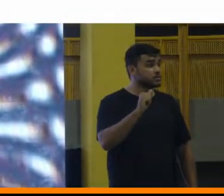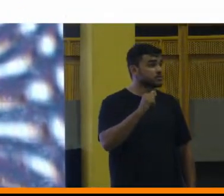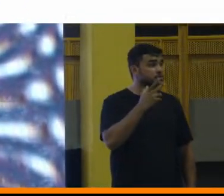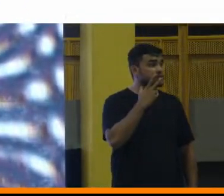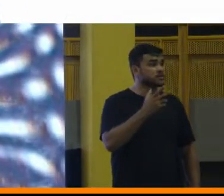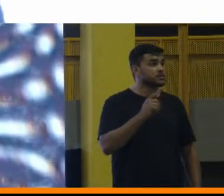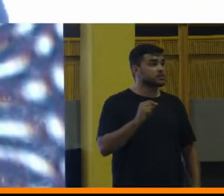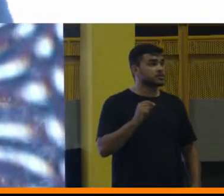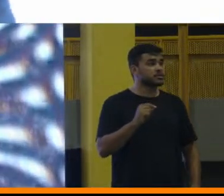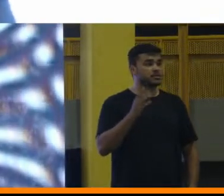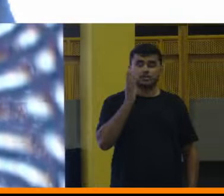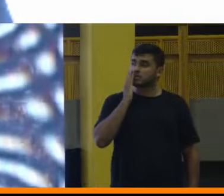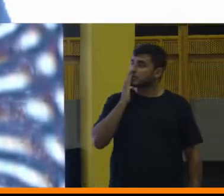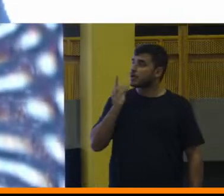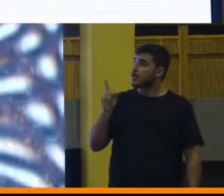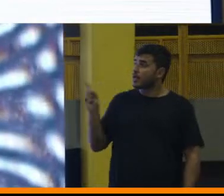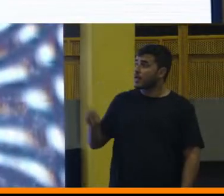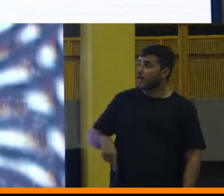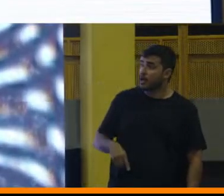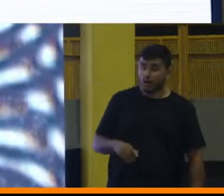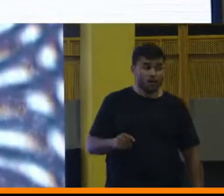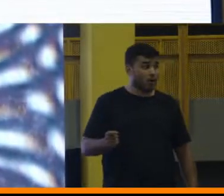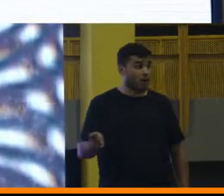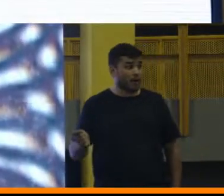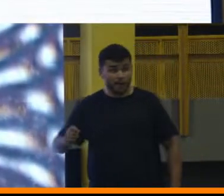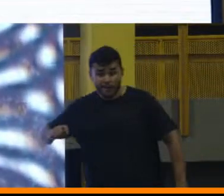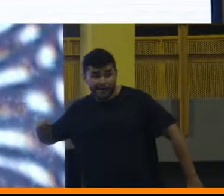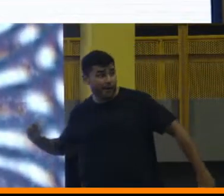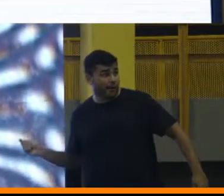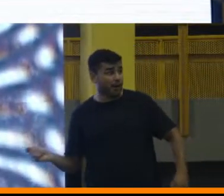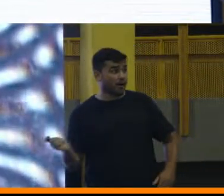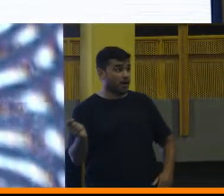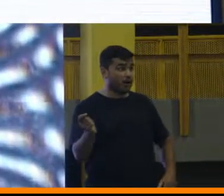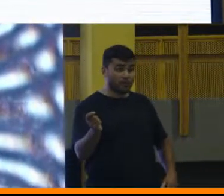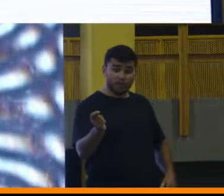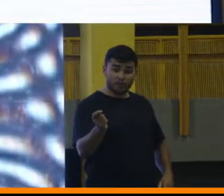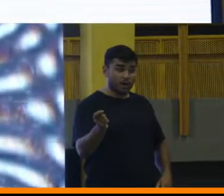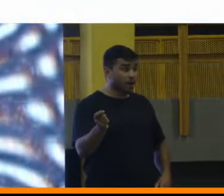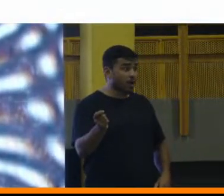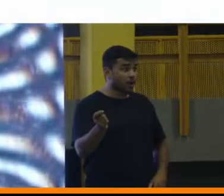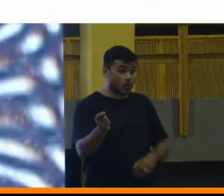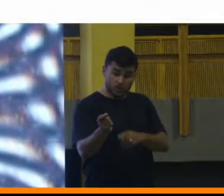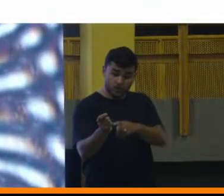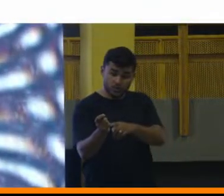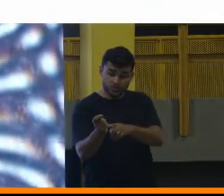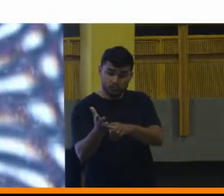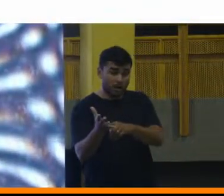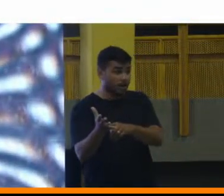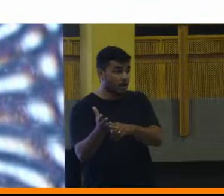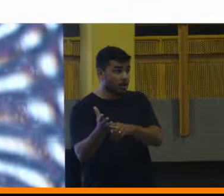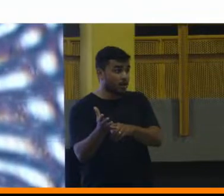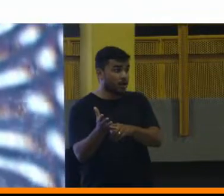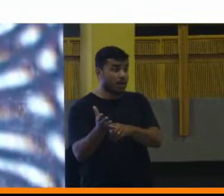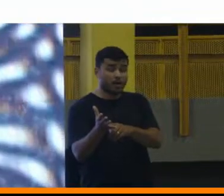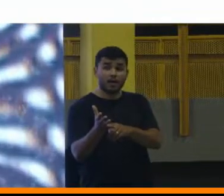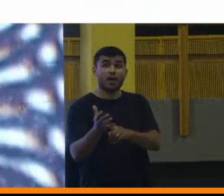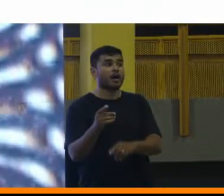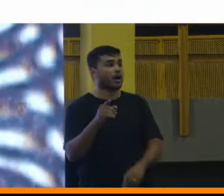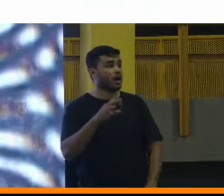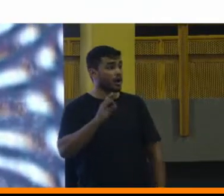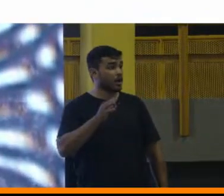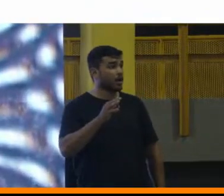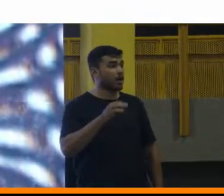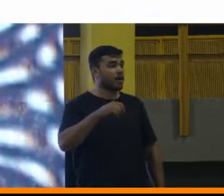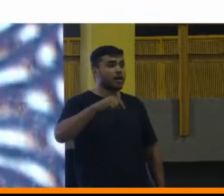nas minhas mãos. Na hora que eu deixei de fazer força, ele não ficou sem